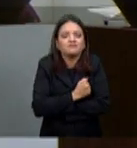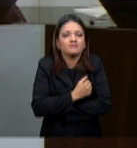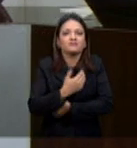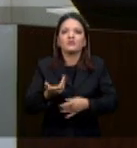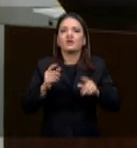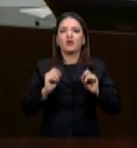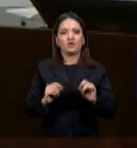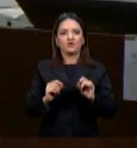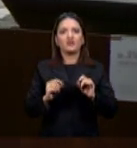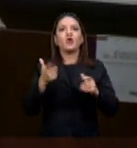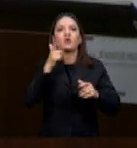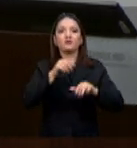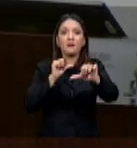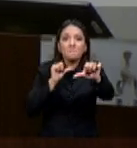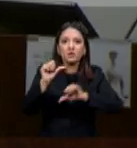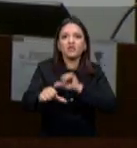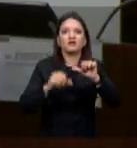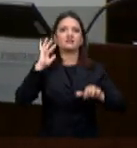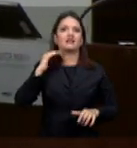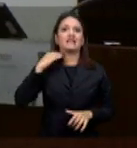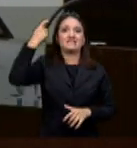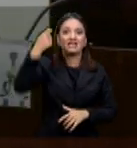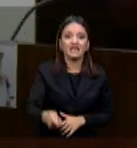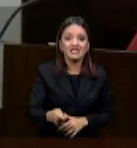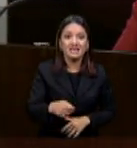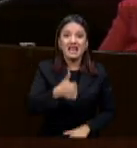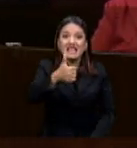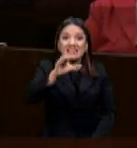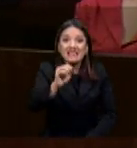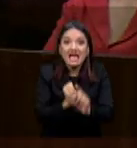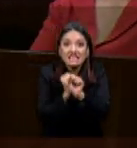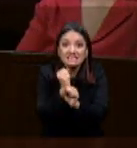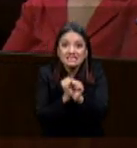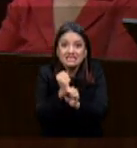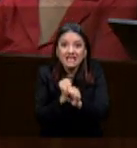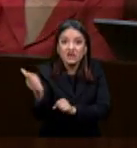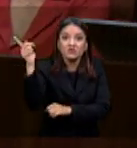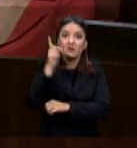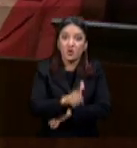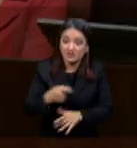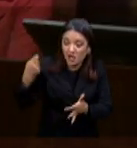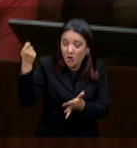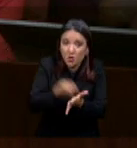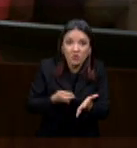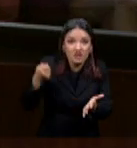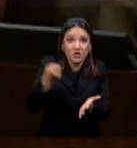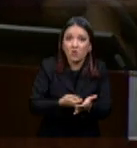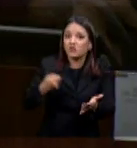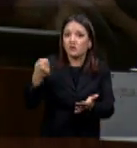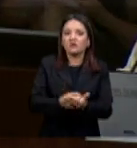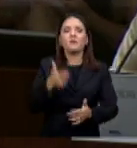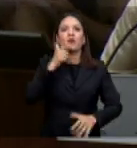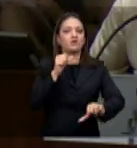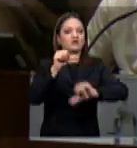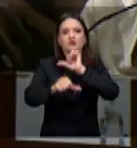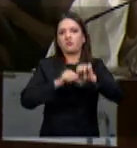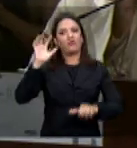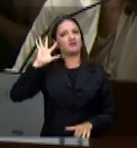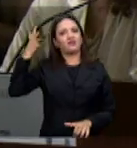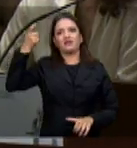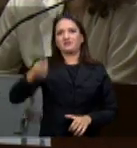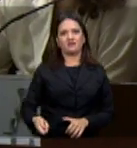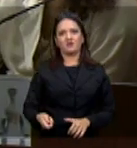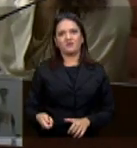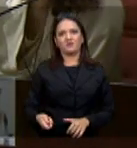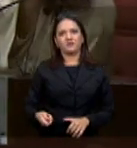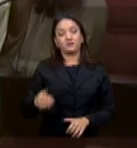da sentença que ela levou 10 anos para conseguir. Foram 10 anos de luta para ela conseguir a reforma dessa sentença. E ela me diz